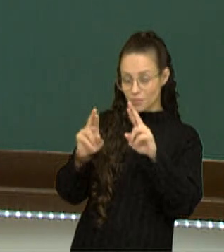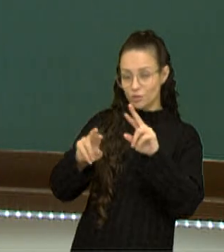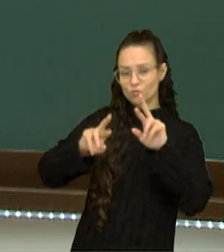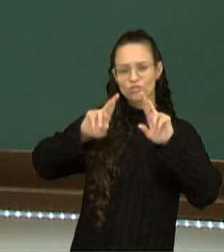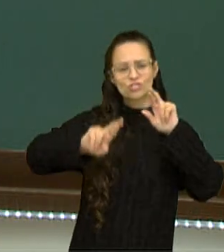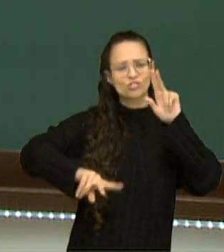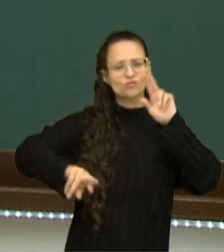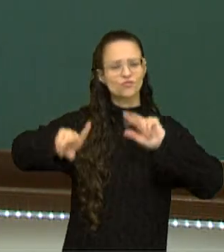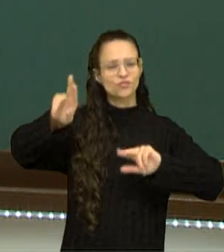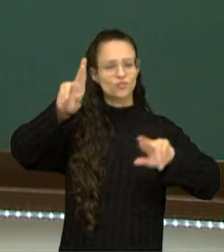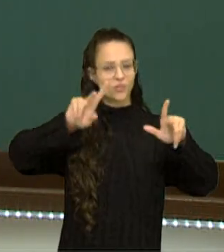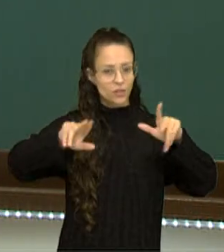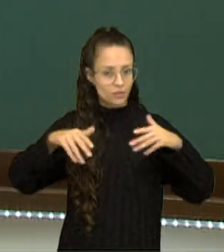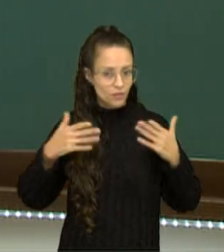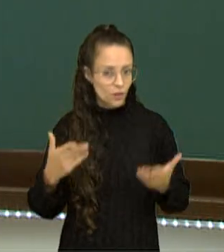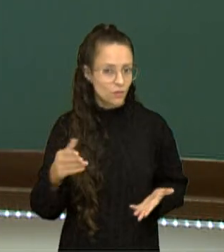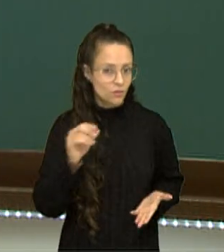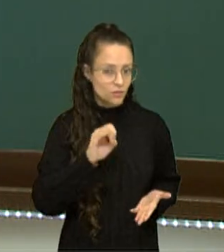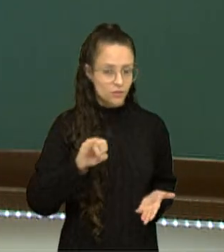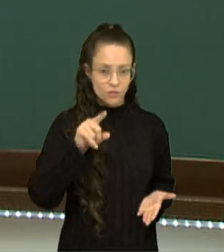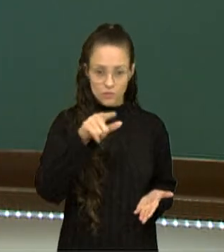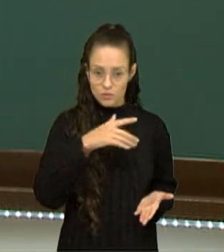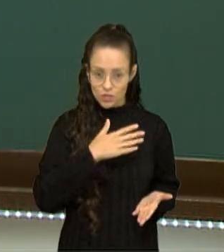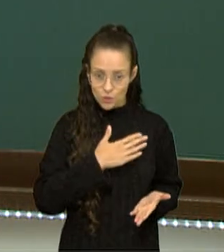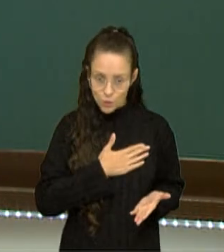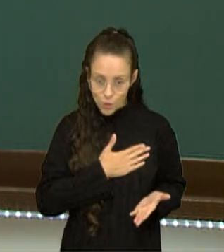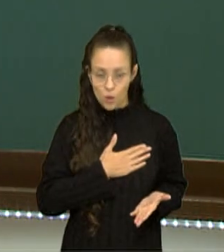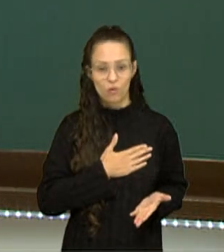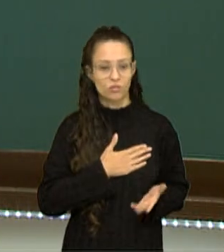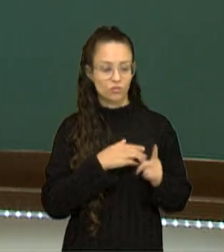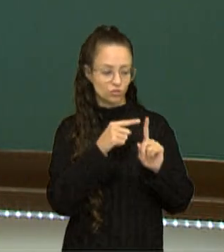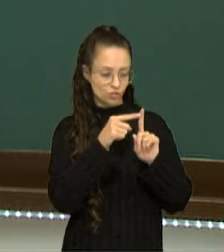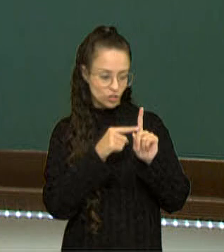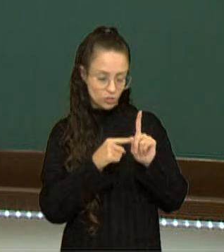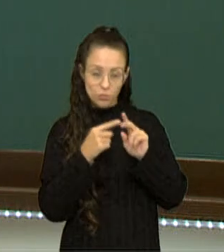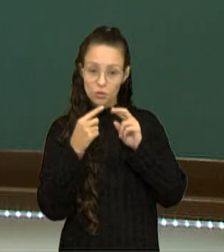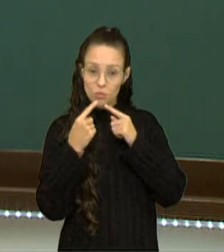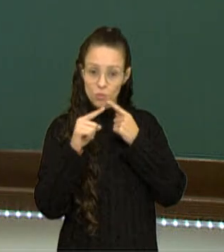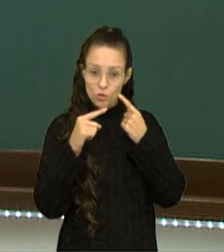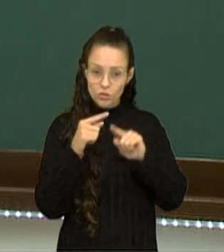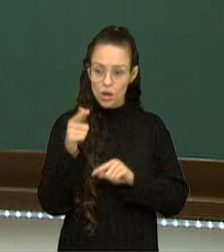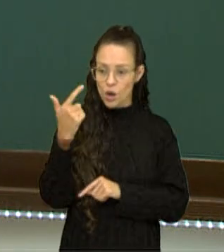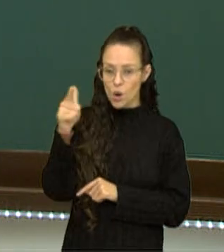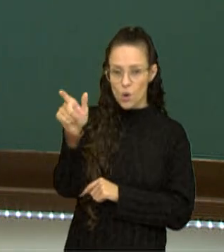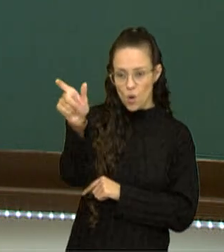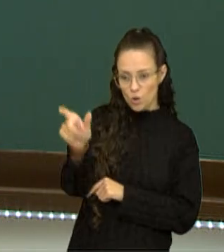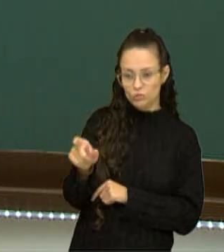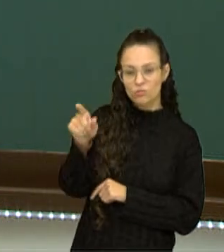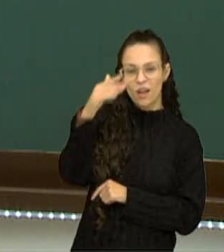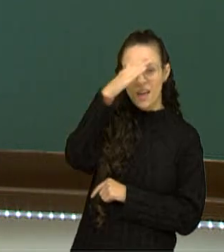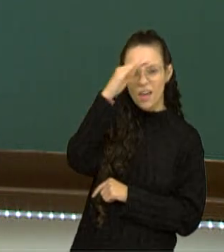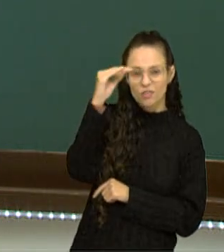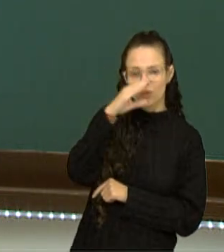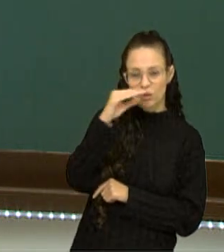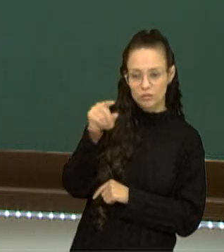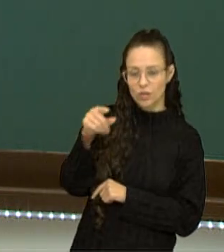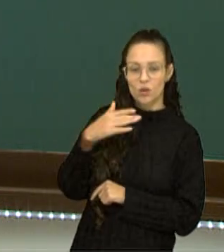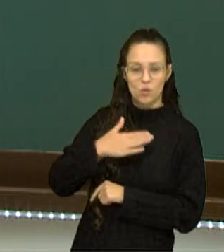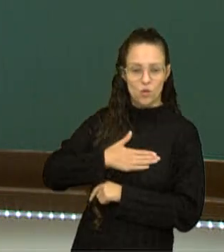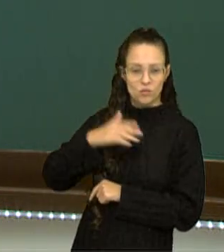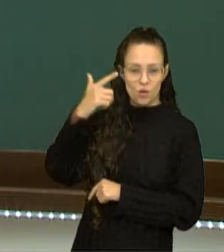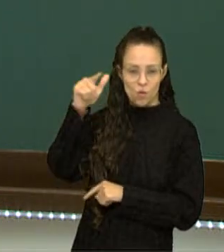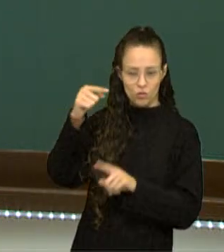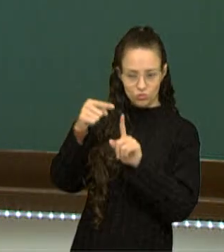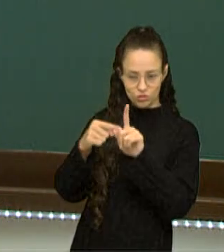diferenças. Então, se você gosta de um estilo musical e o outro adolescente da sua turma gosta de um